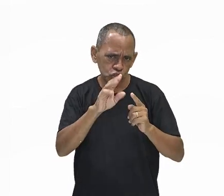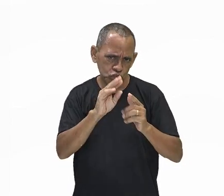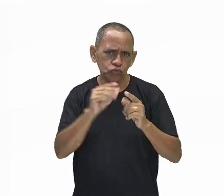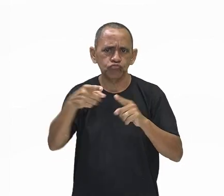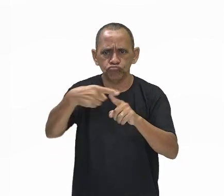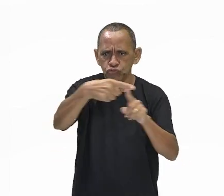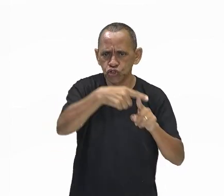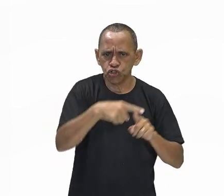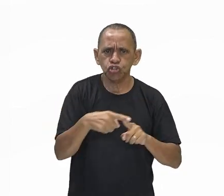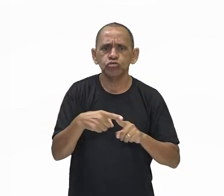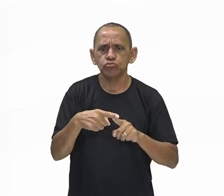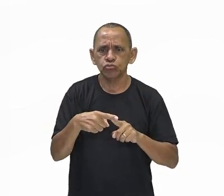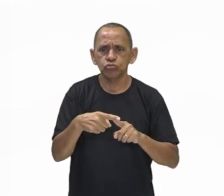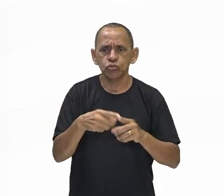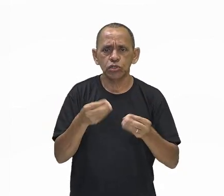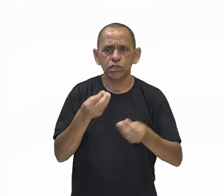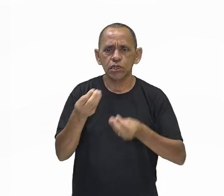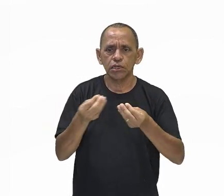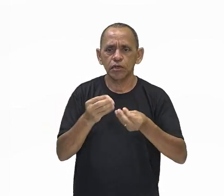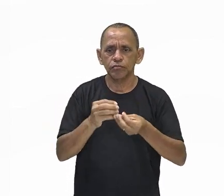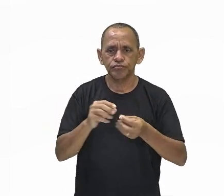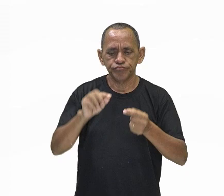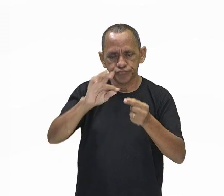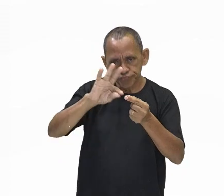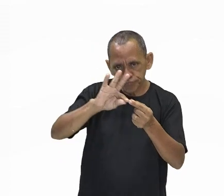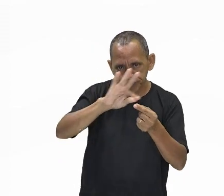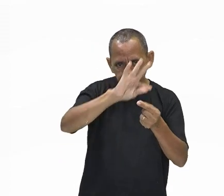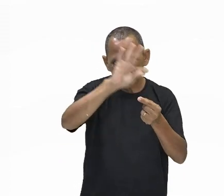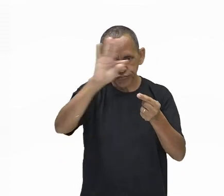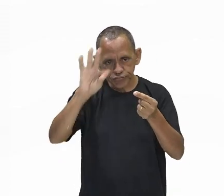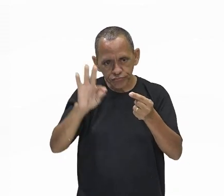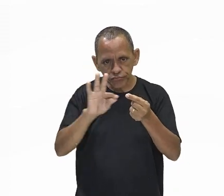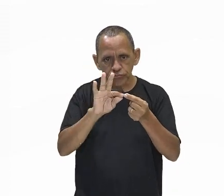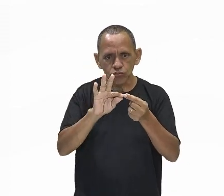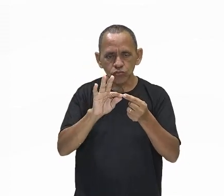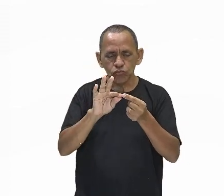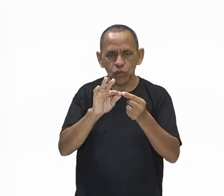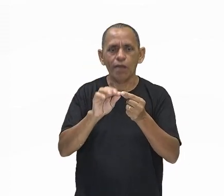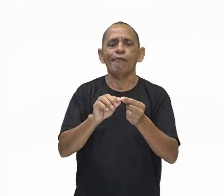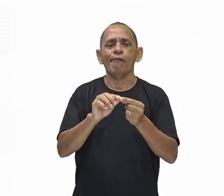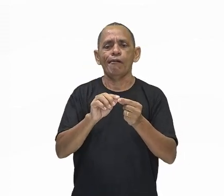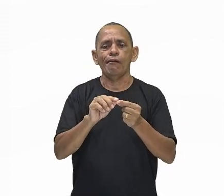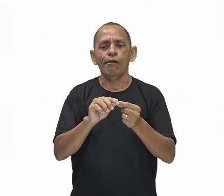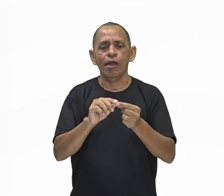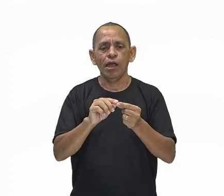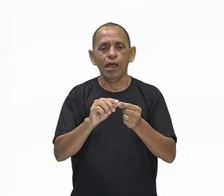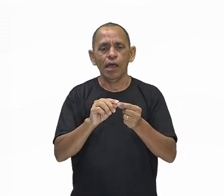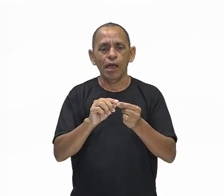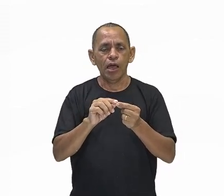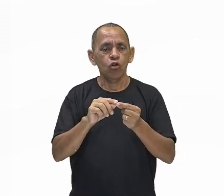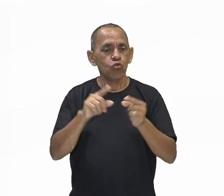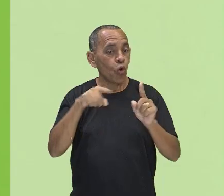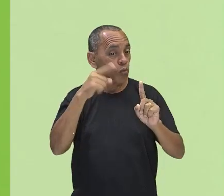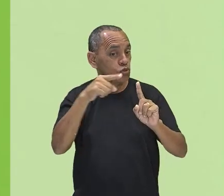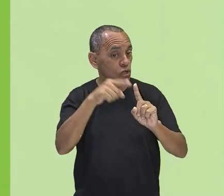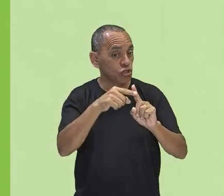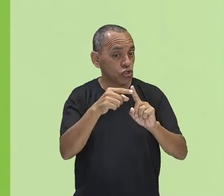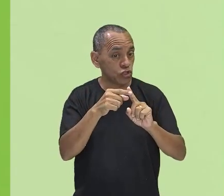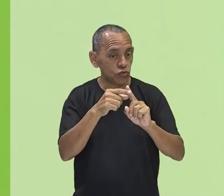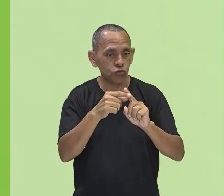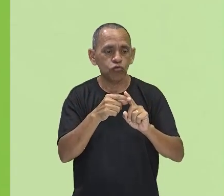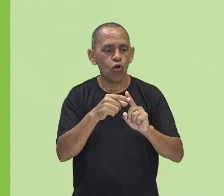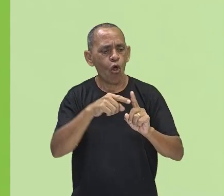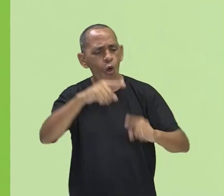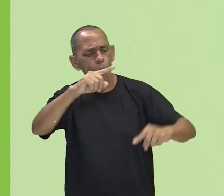tipo de lente esférica é de aumentar os objetos. Então, vem aqui comigo, olha só. O